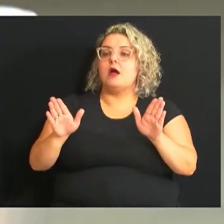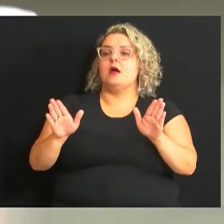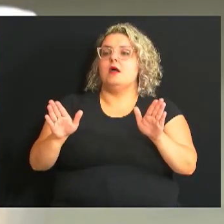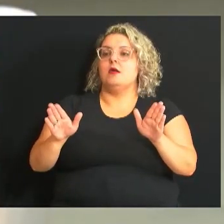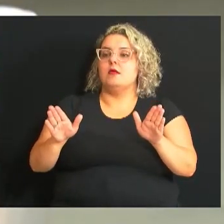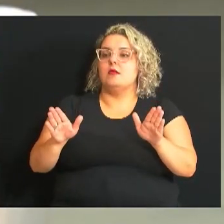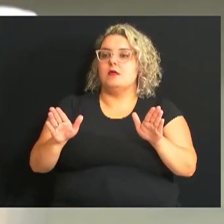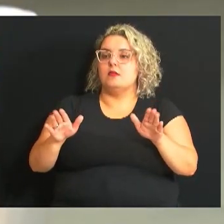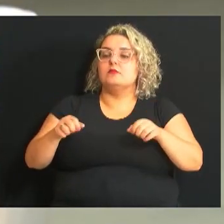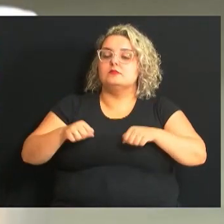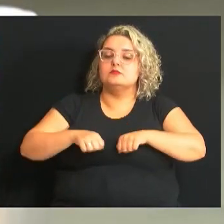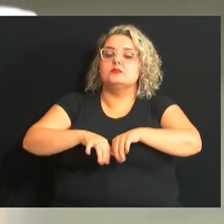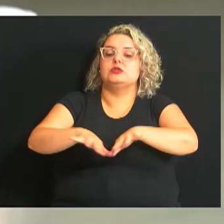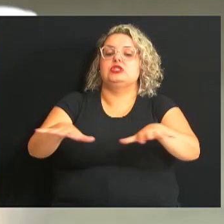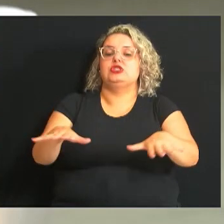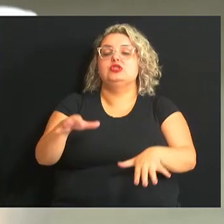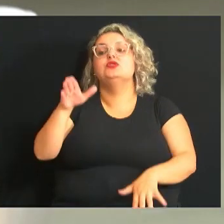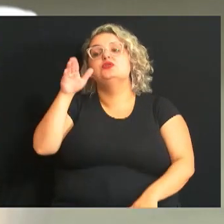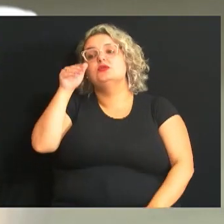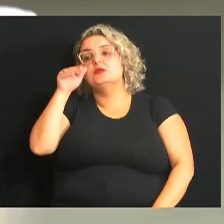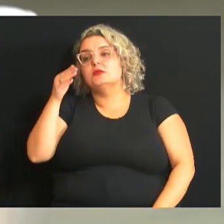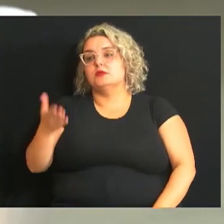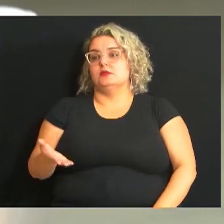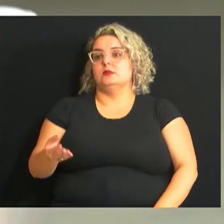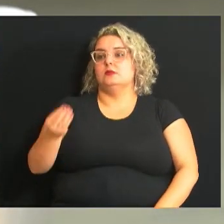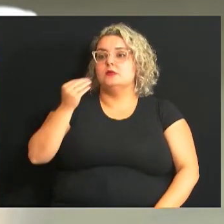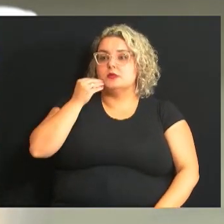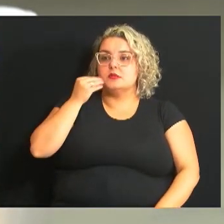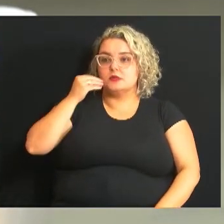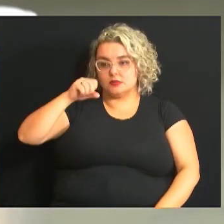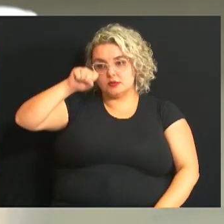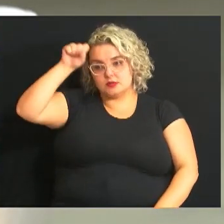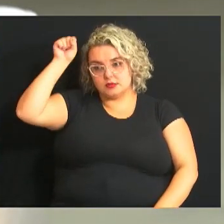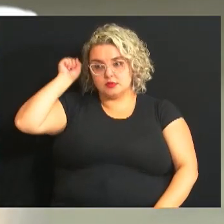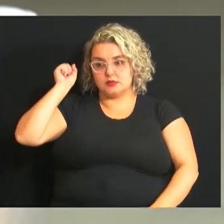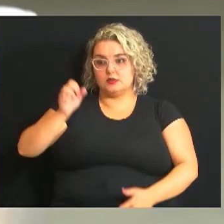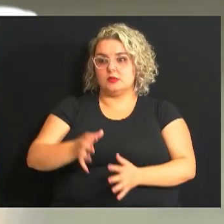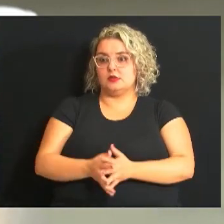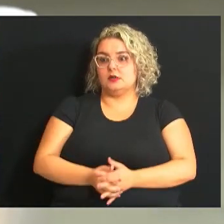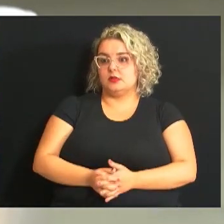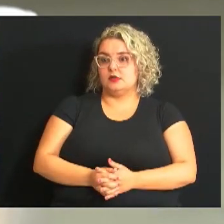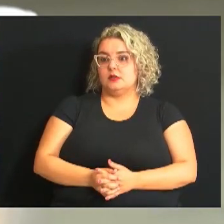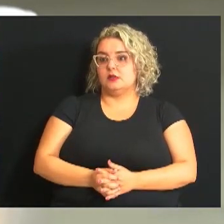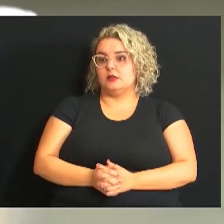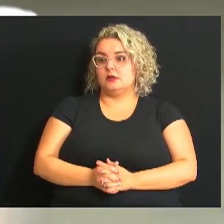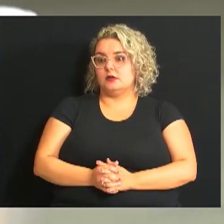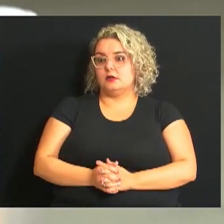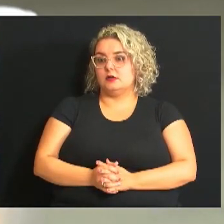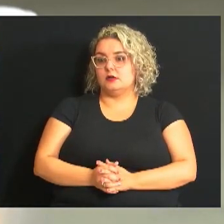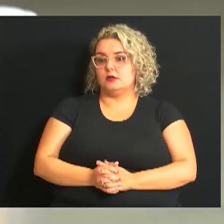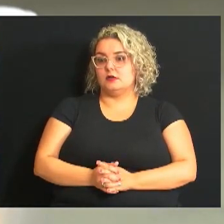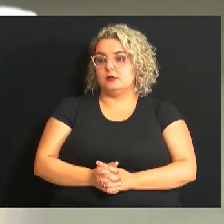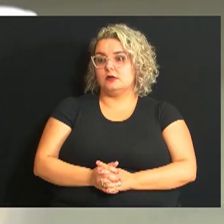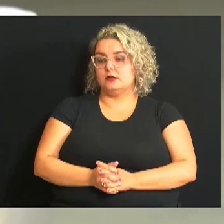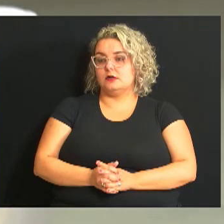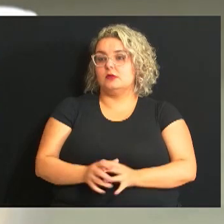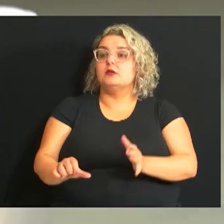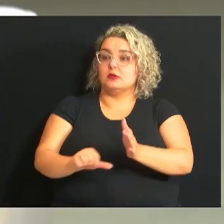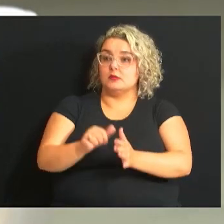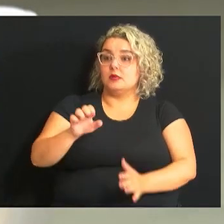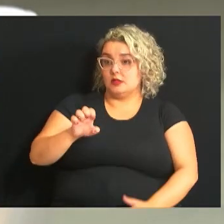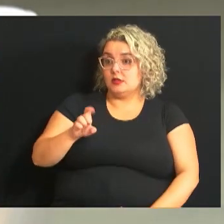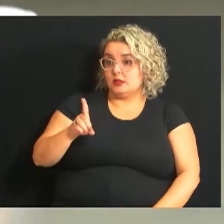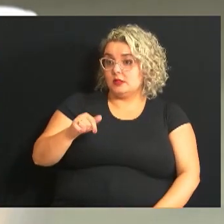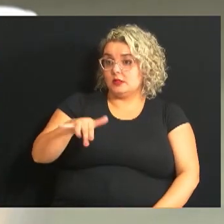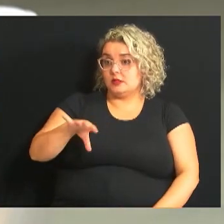de curiosidade para testarmos o vestibular. E tanto que na primeira edição teve